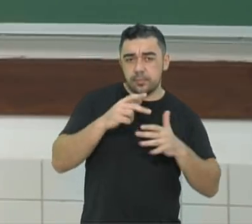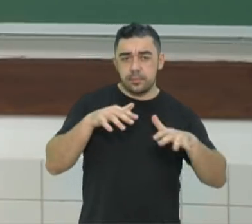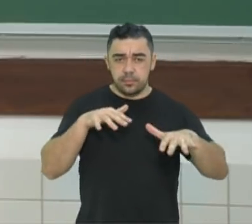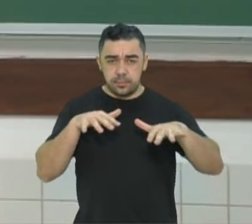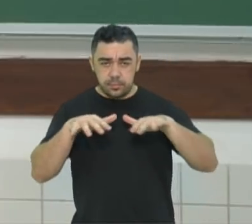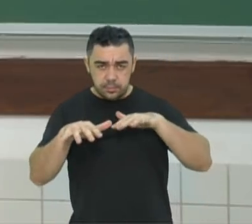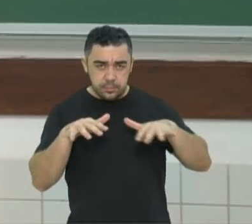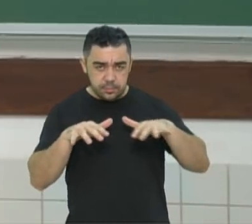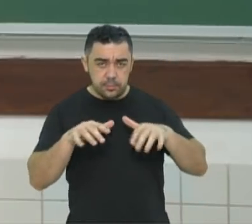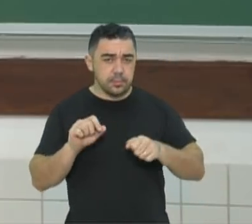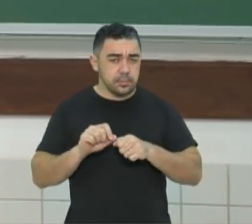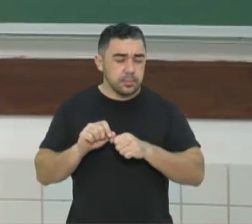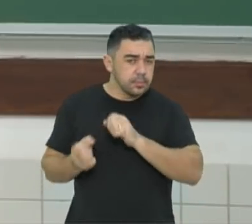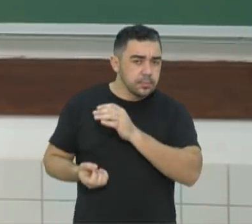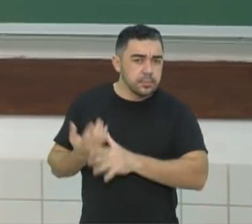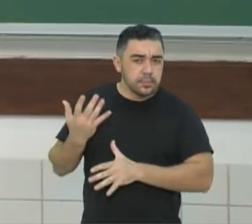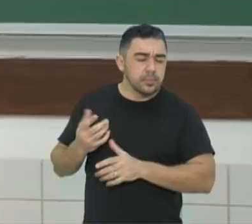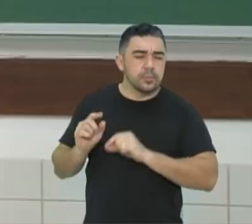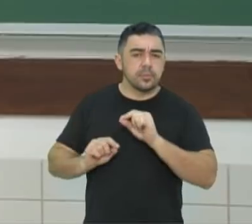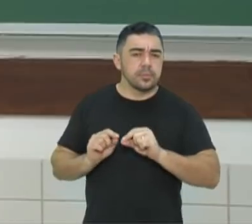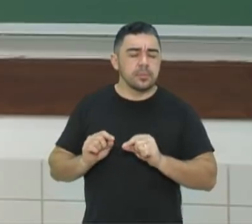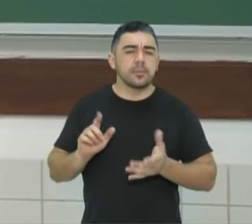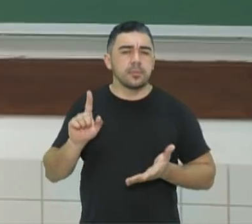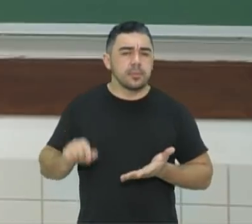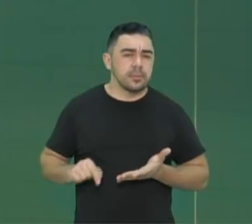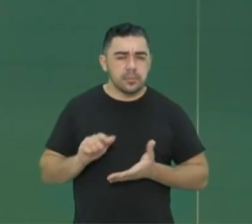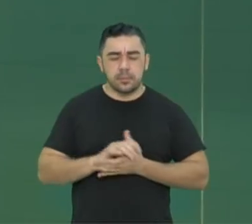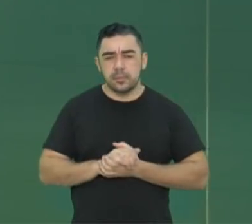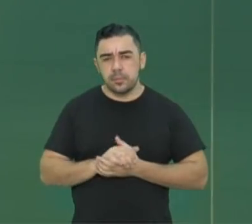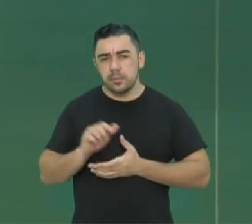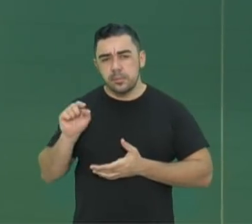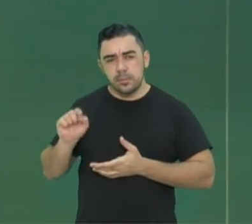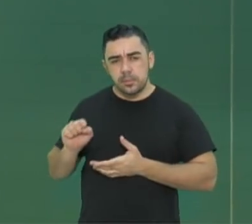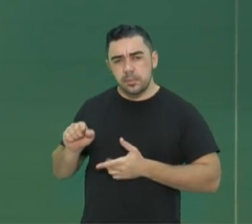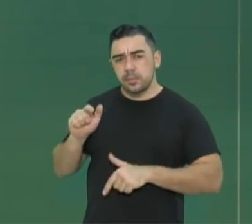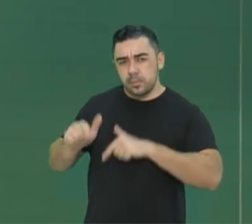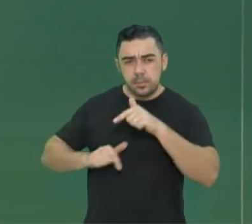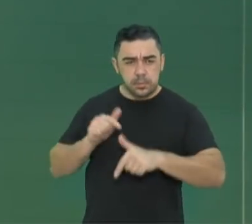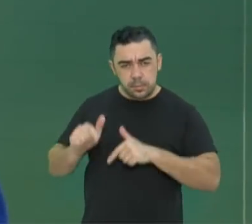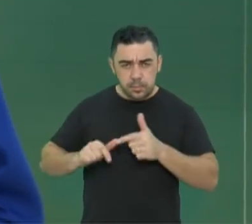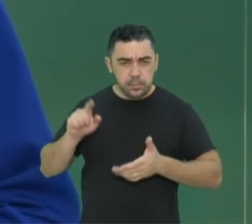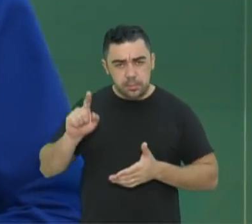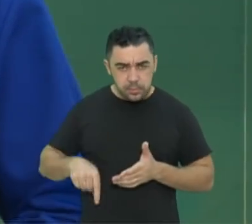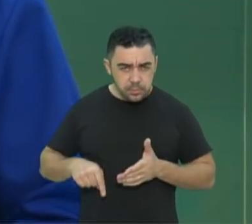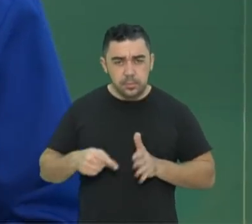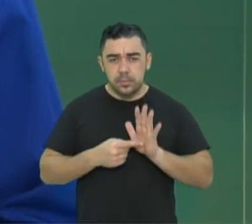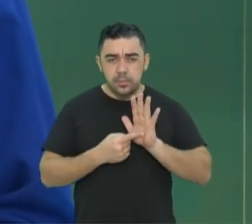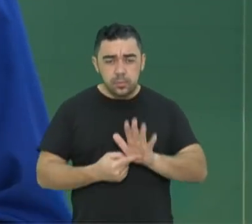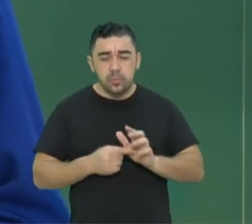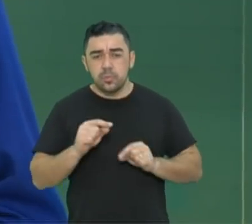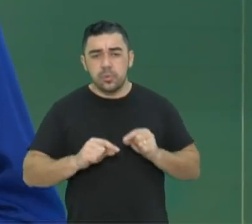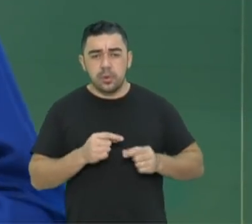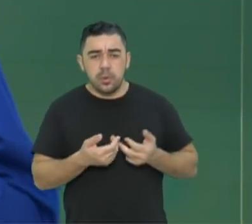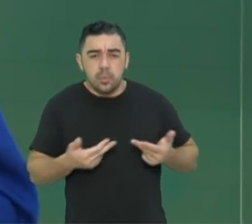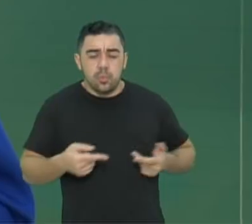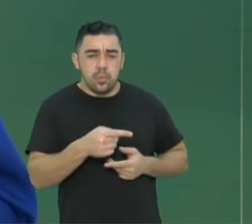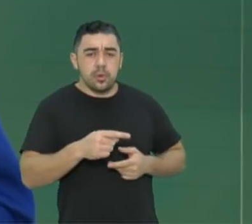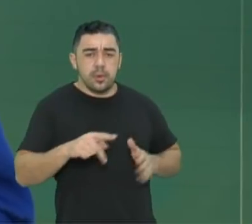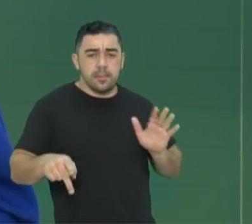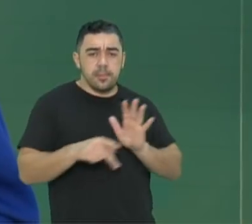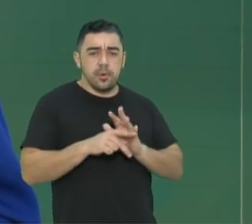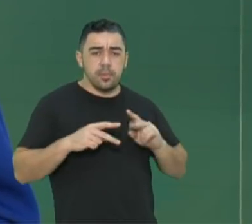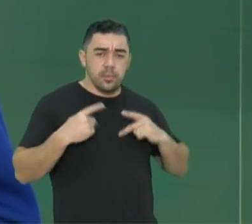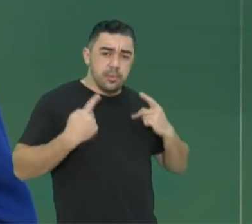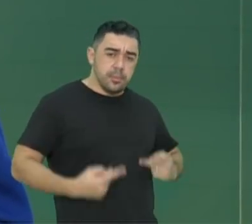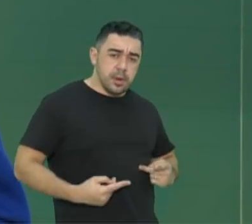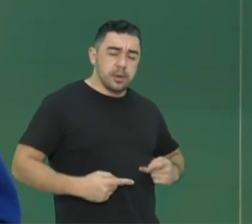produções de animação, geralmente esses trabalhos eles são transportados valores humanos para eles, quer dizer,